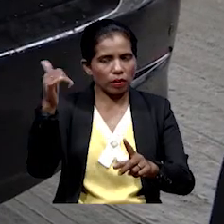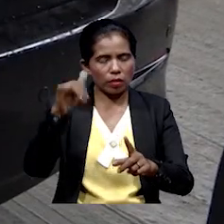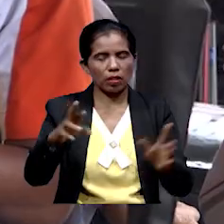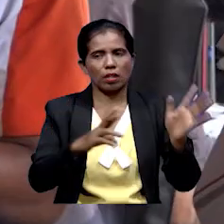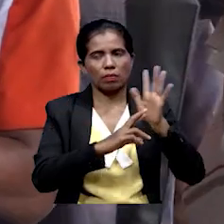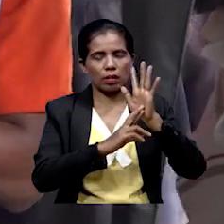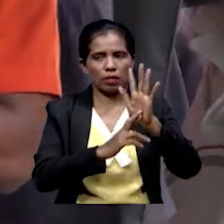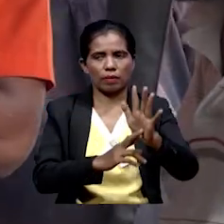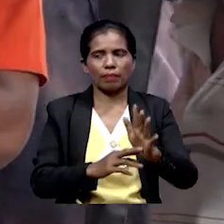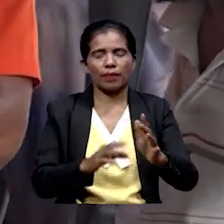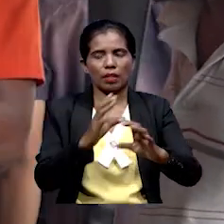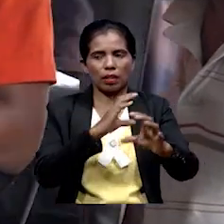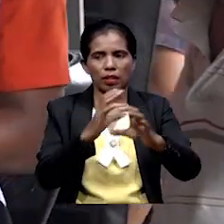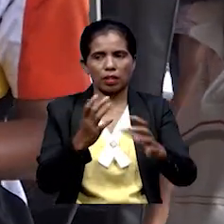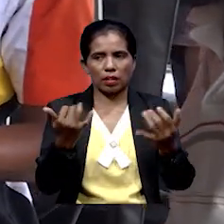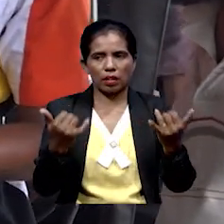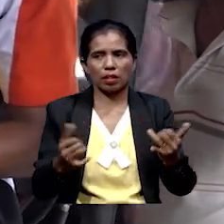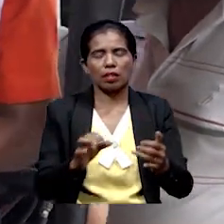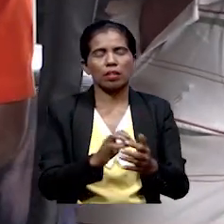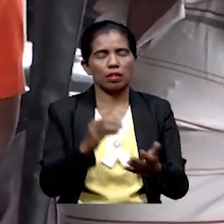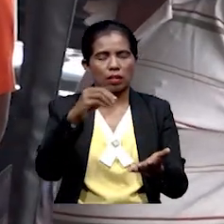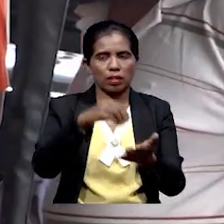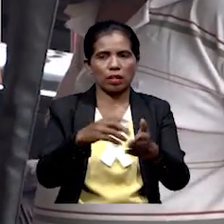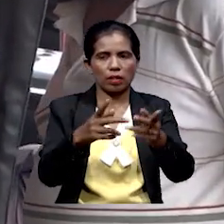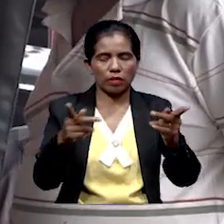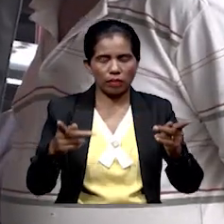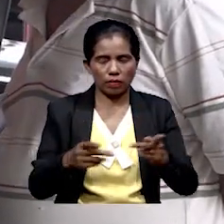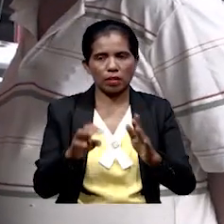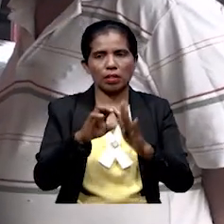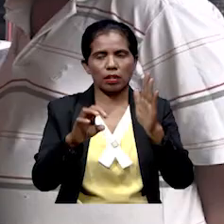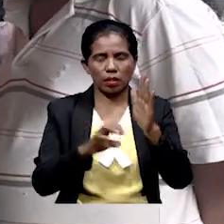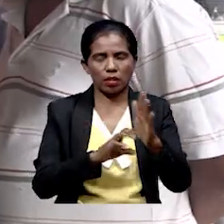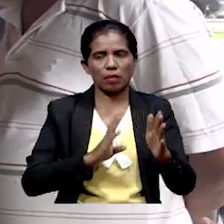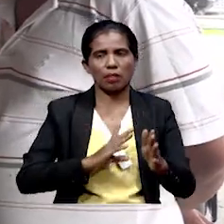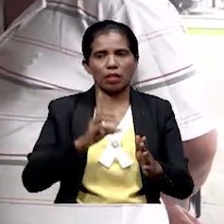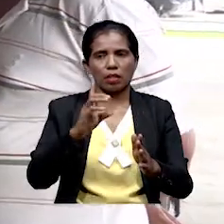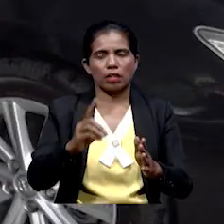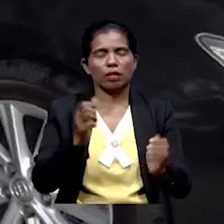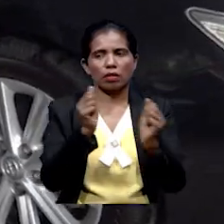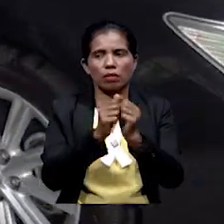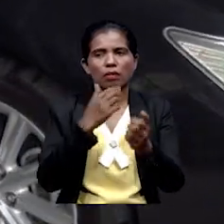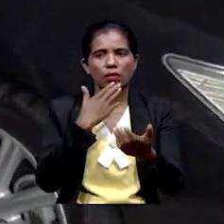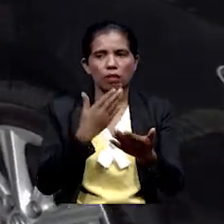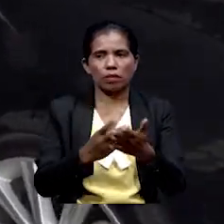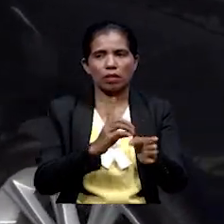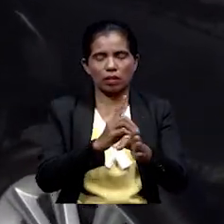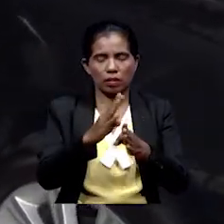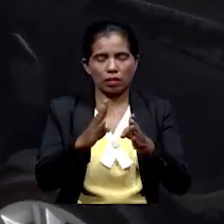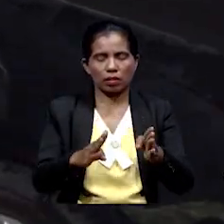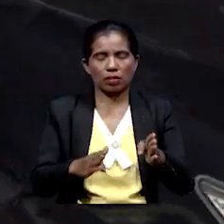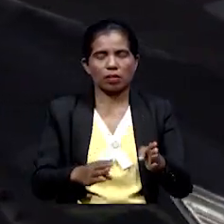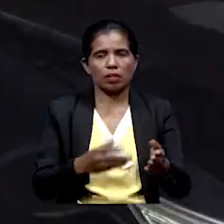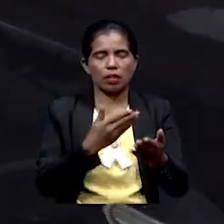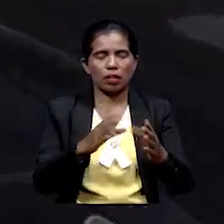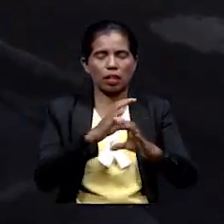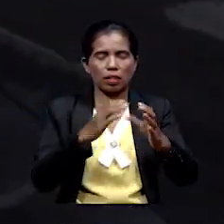representante. Kereta Sira Dadaungne se estaciona iha Patrimonio Estado Bali di Dili, ho kondisaun diak. Diretor Jeral Gestão Patrimonio